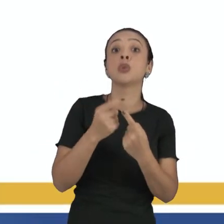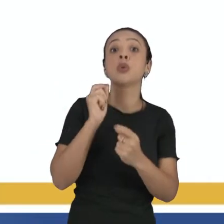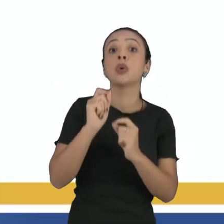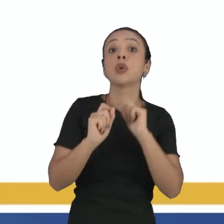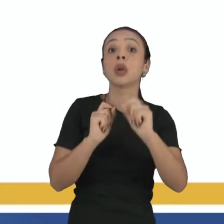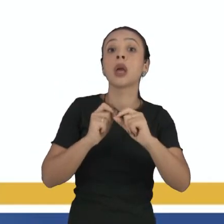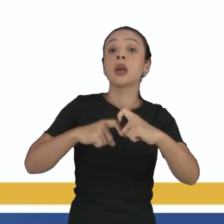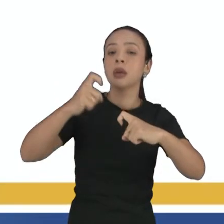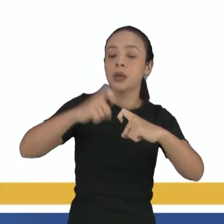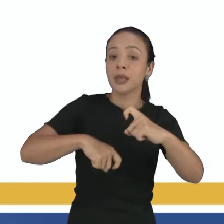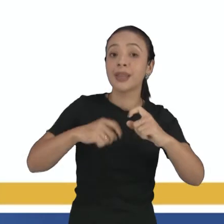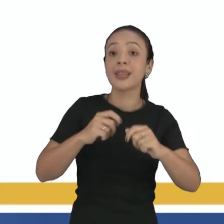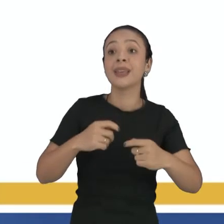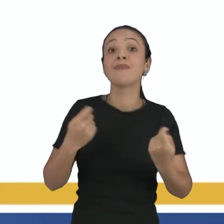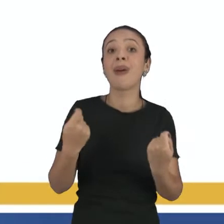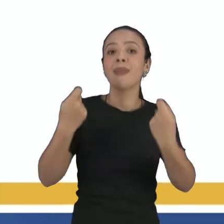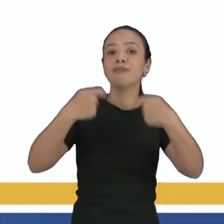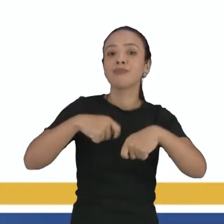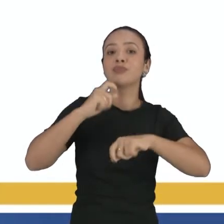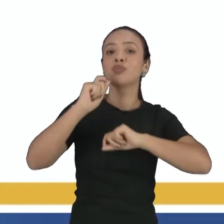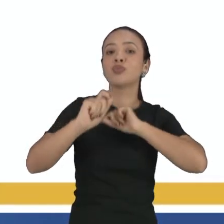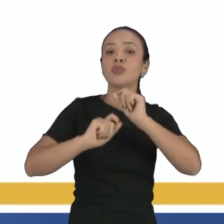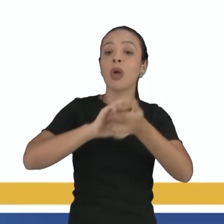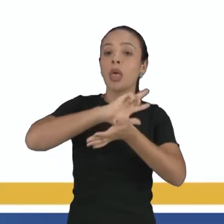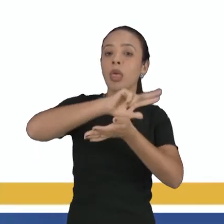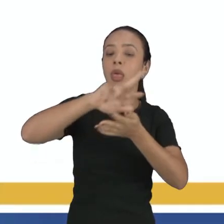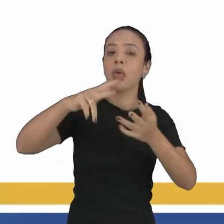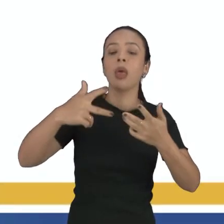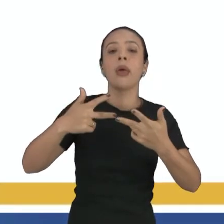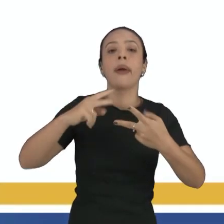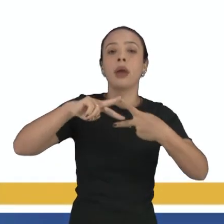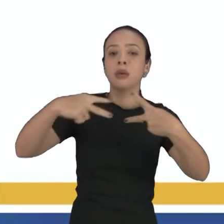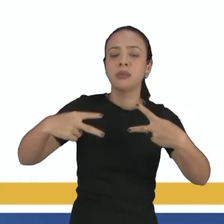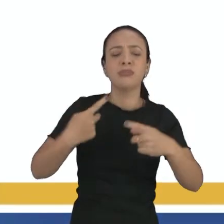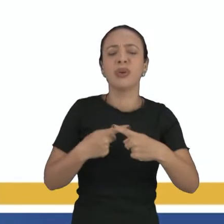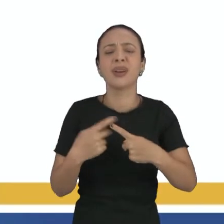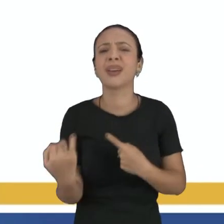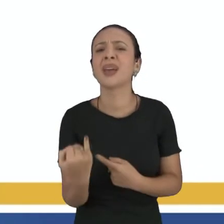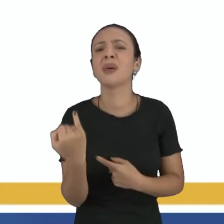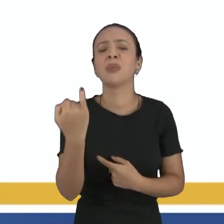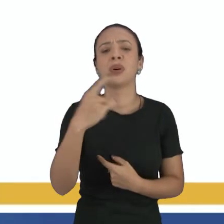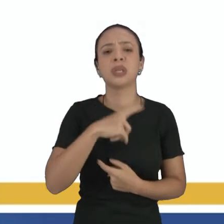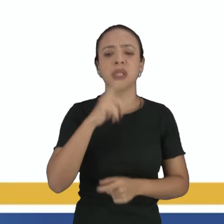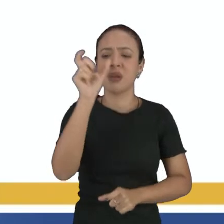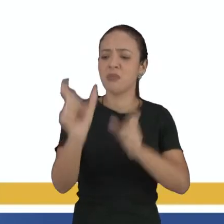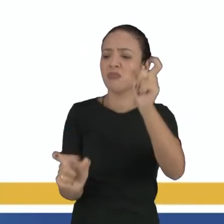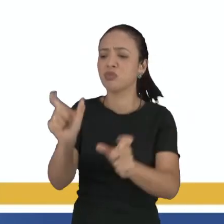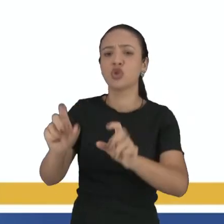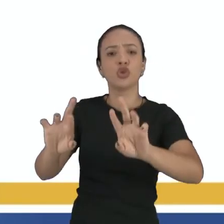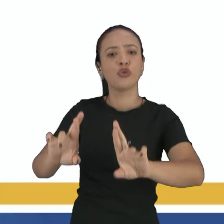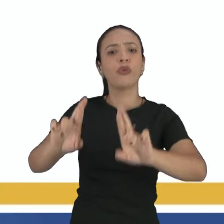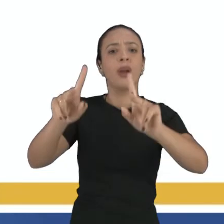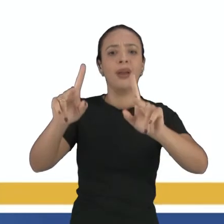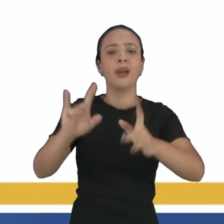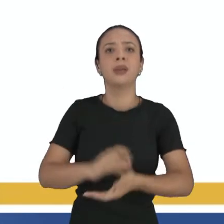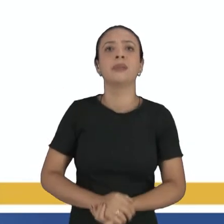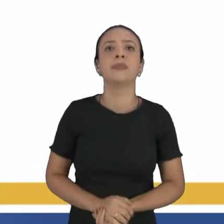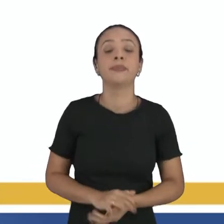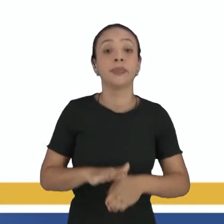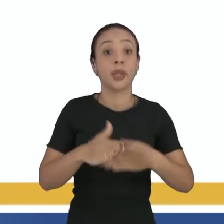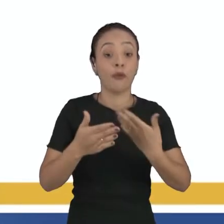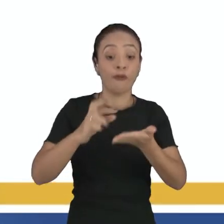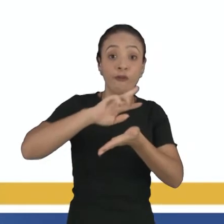a assexuada. Mas por que que isso é tão importante? Por que que é importante numa população você ter indivíduos diferentes? Quando eu